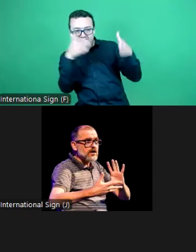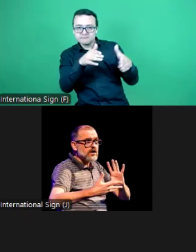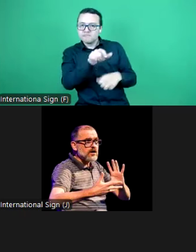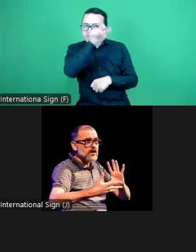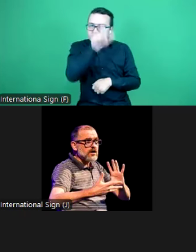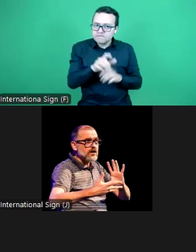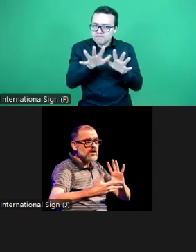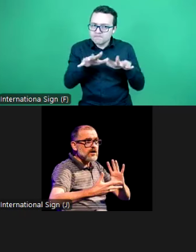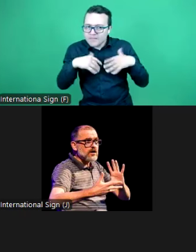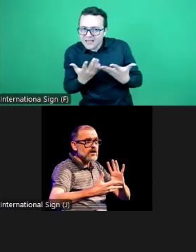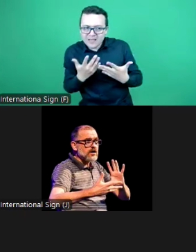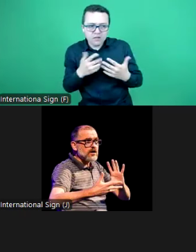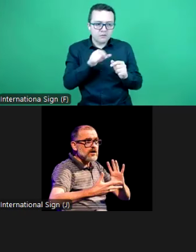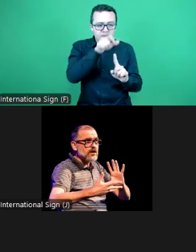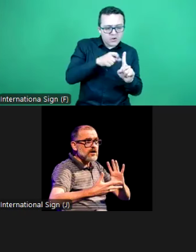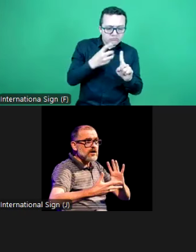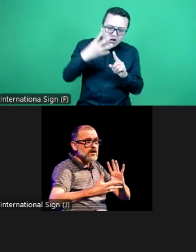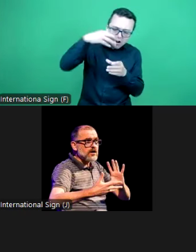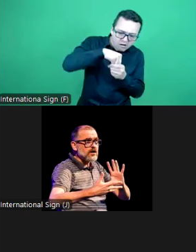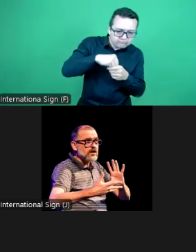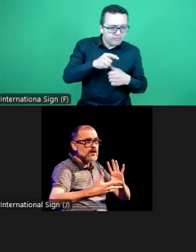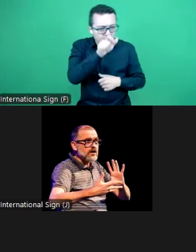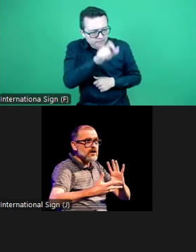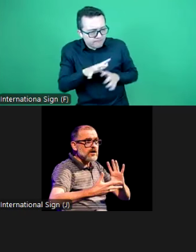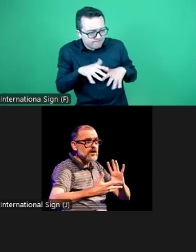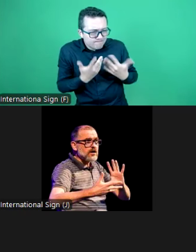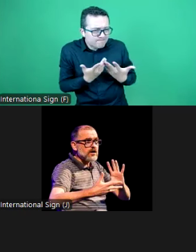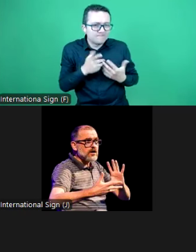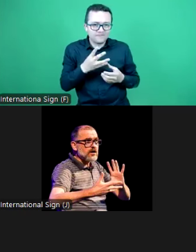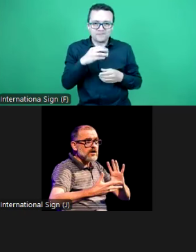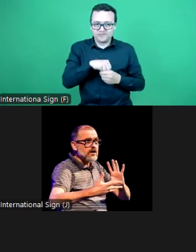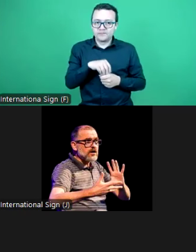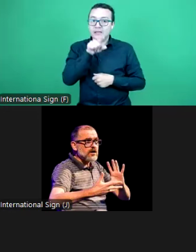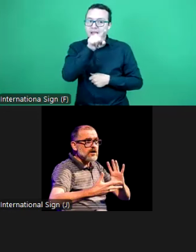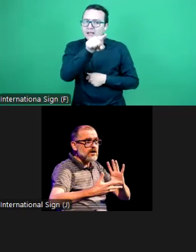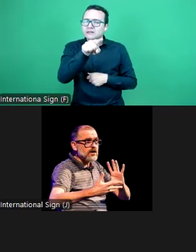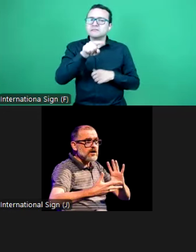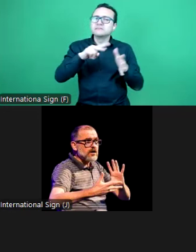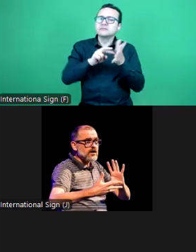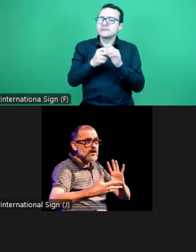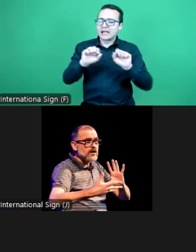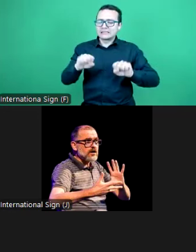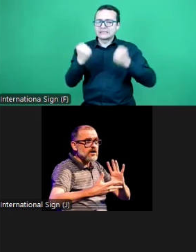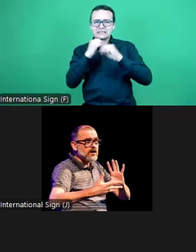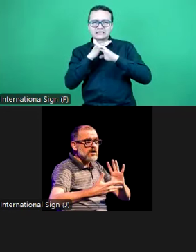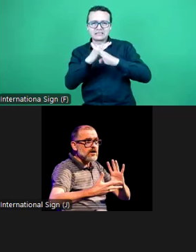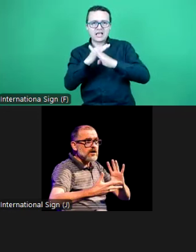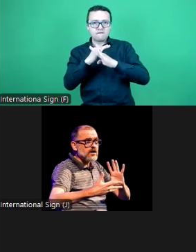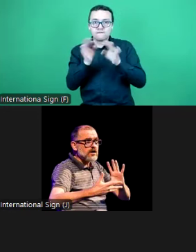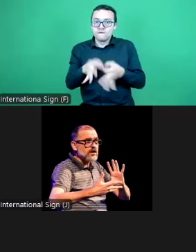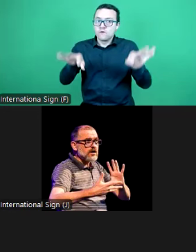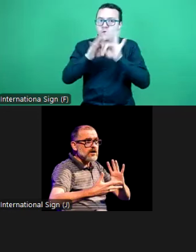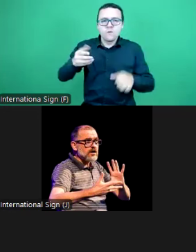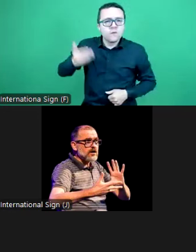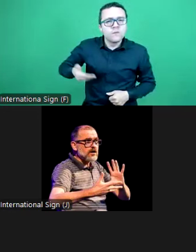gerenciada pelo diagnóstico, e isso encaixa nesse paradigma. Agora, dá para ver aqui